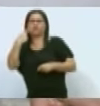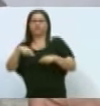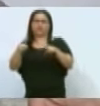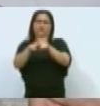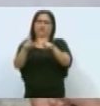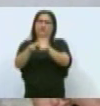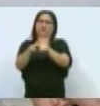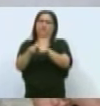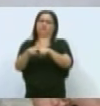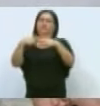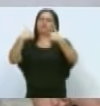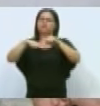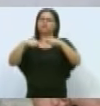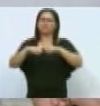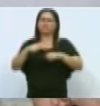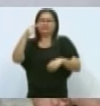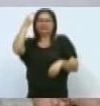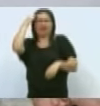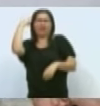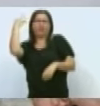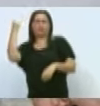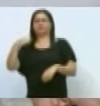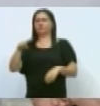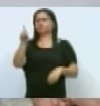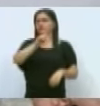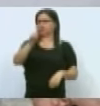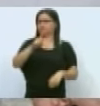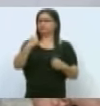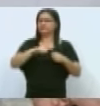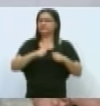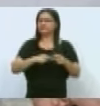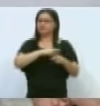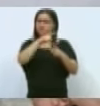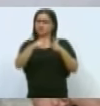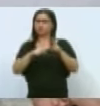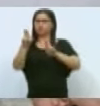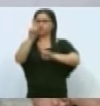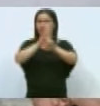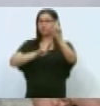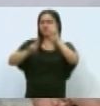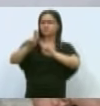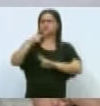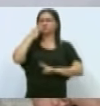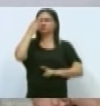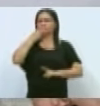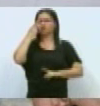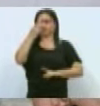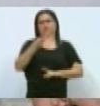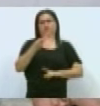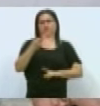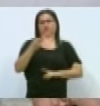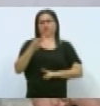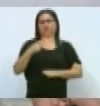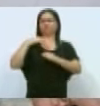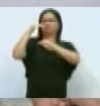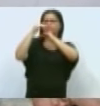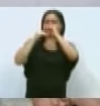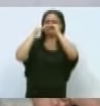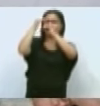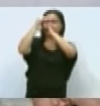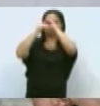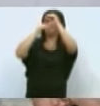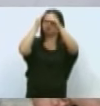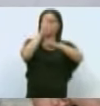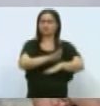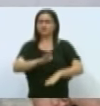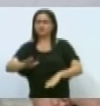nós temos que sair desse normal, né? Nós temos que sair dessa situação. E evoluir mais as